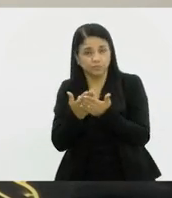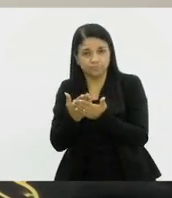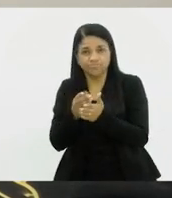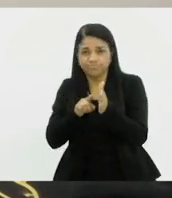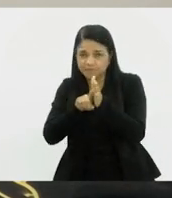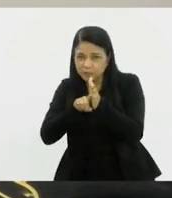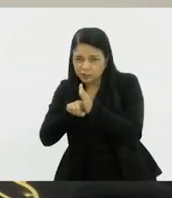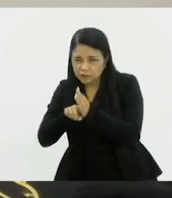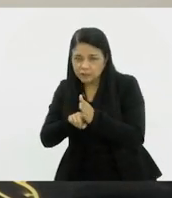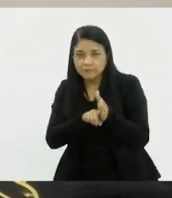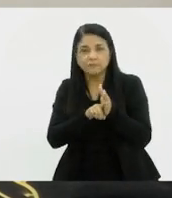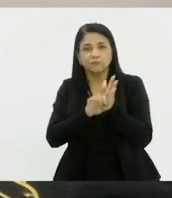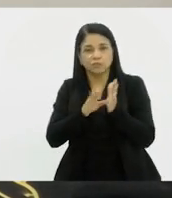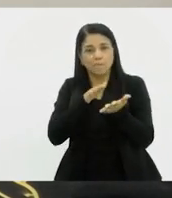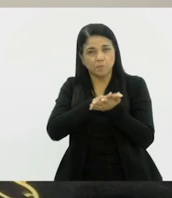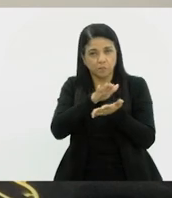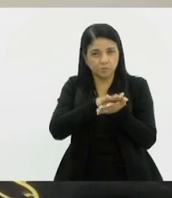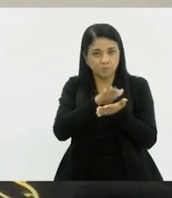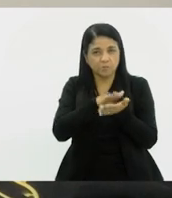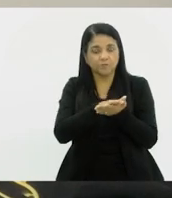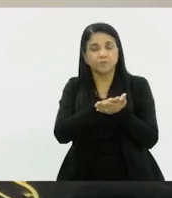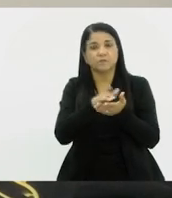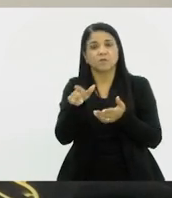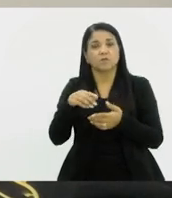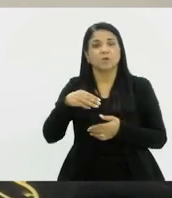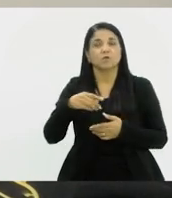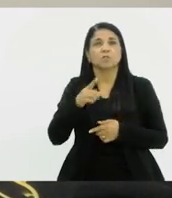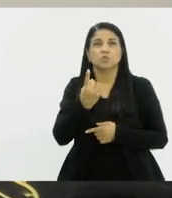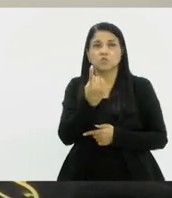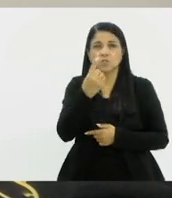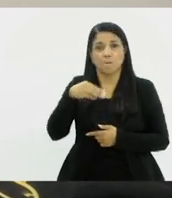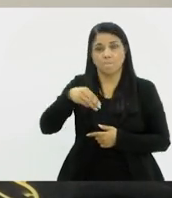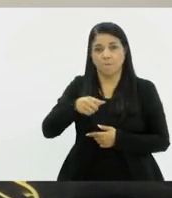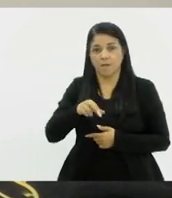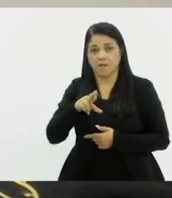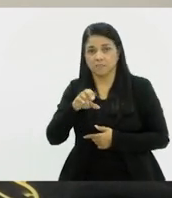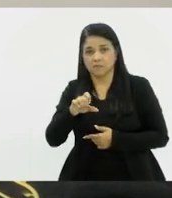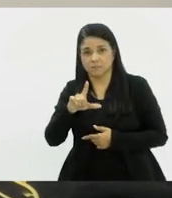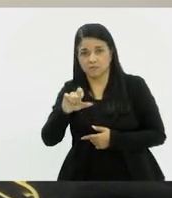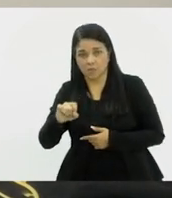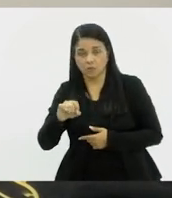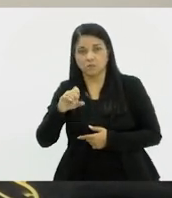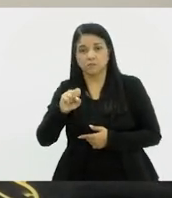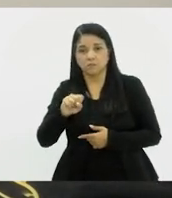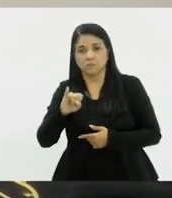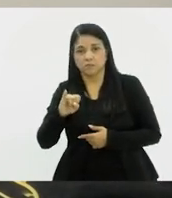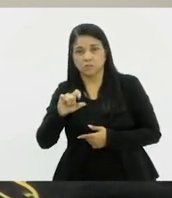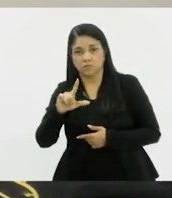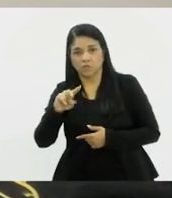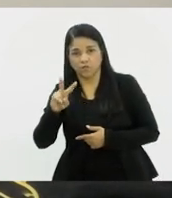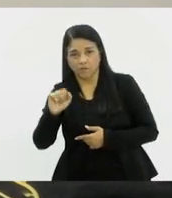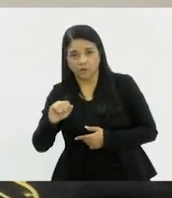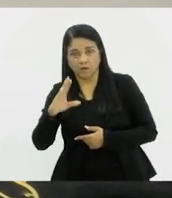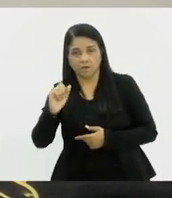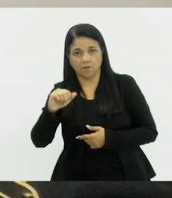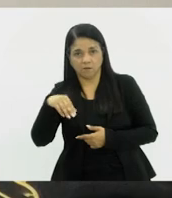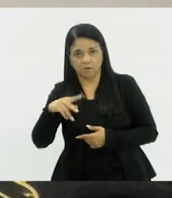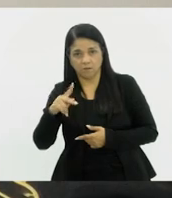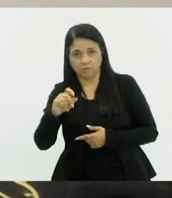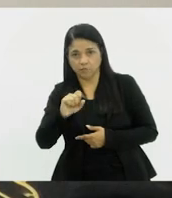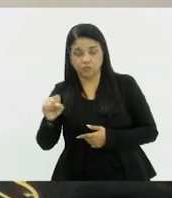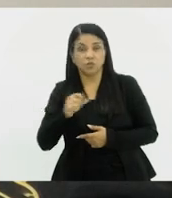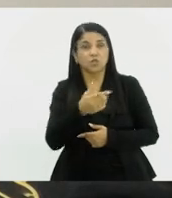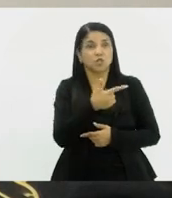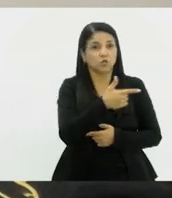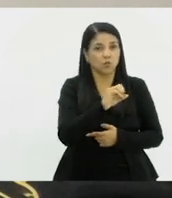verificamos que e um deles eu queria citar aqui o Marcelo Silva Campos fez uma pesquisa mostrando que a partir de 2006